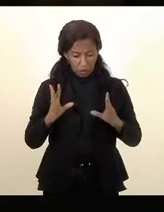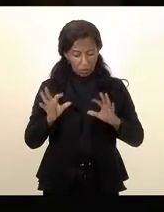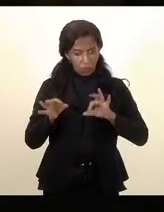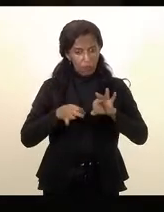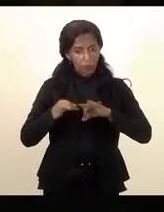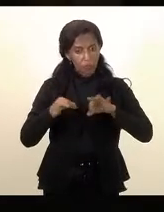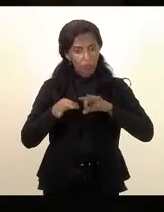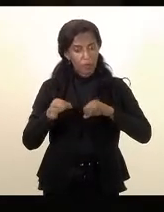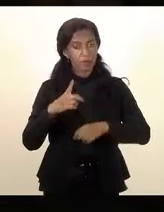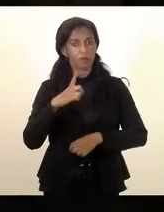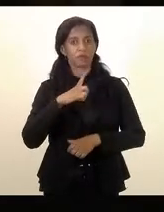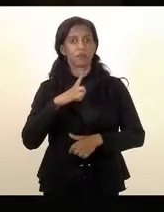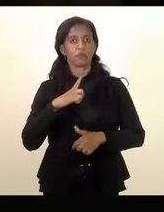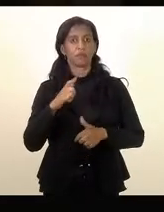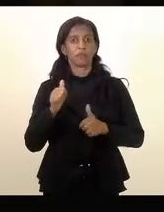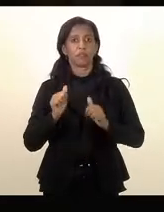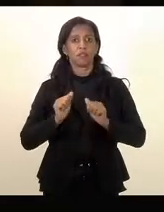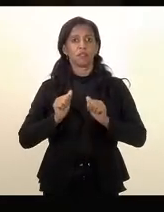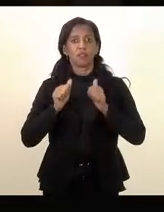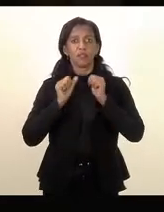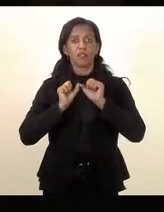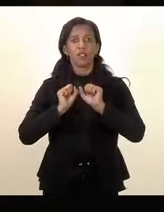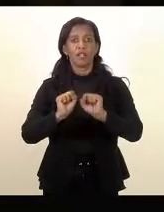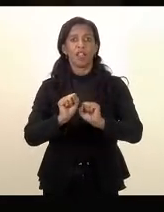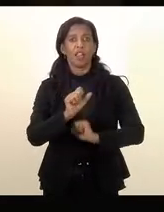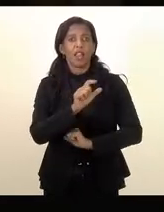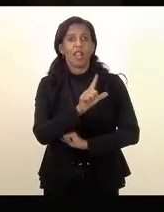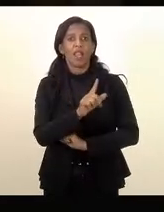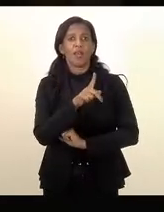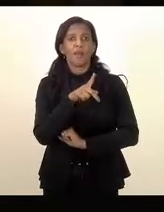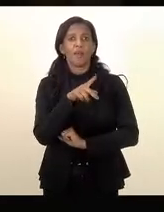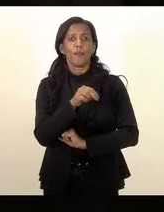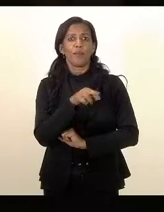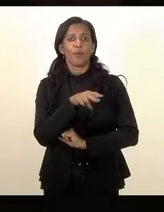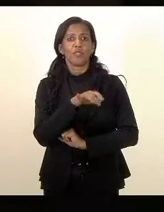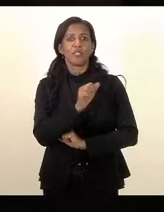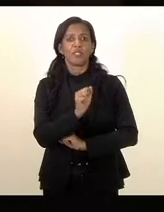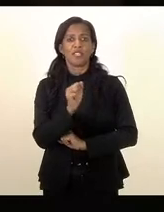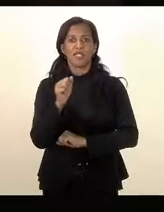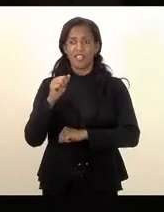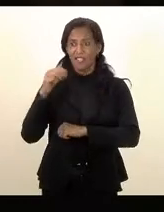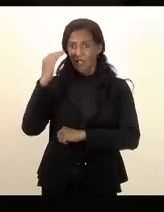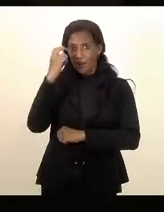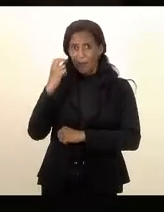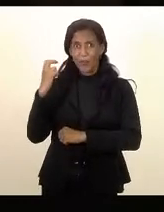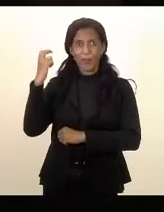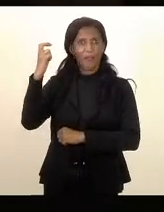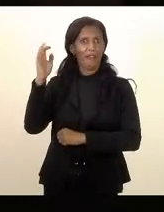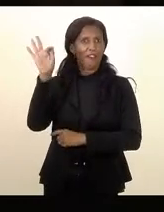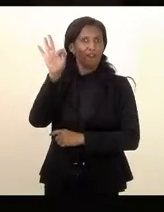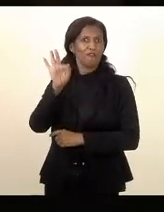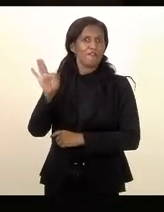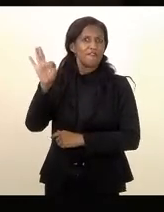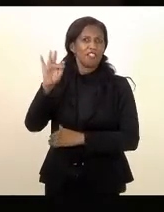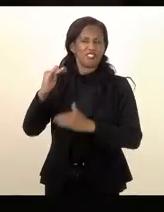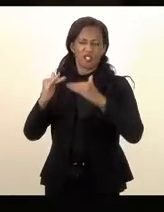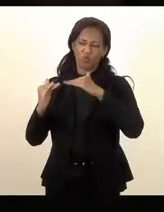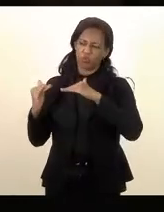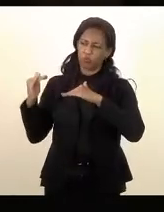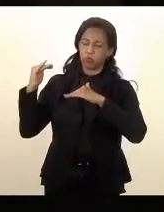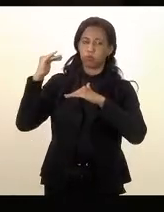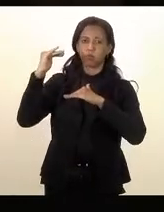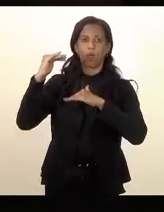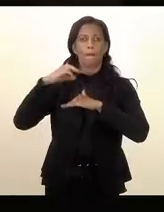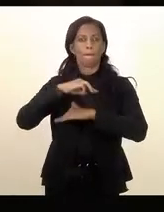a assessoria Le Corbusier ícone do modernismo e que